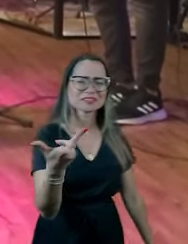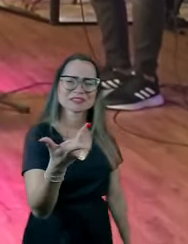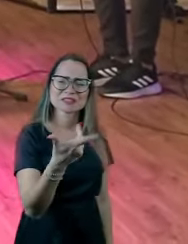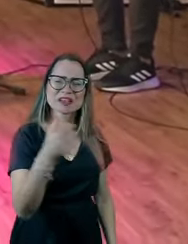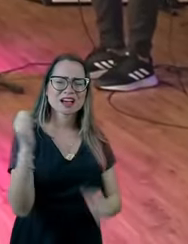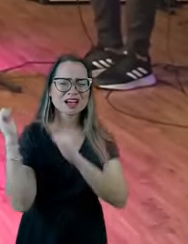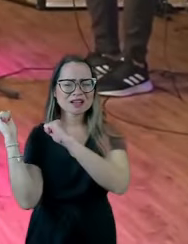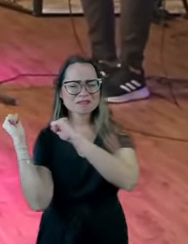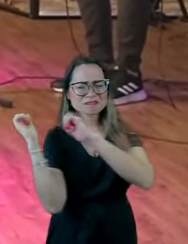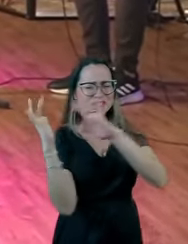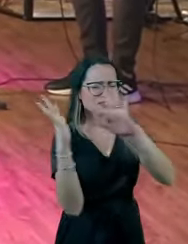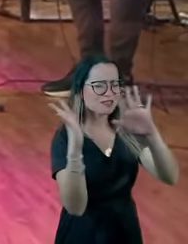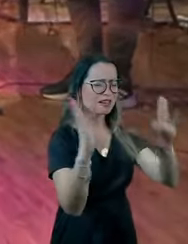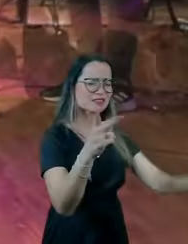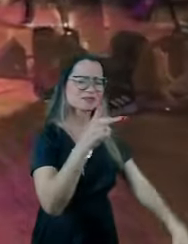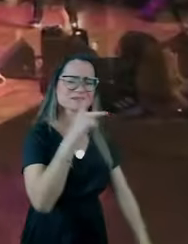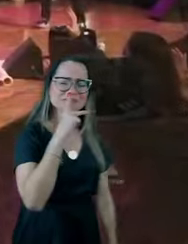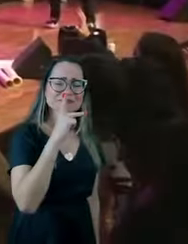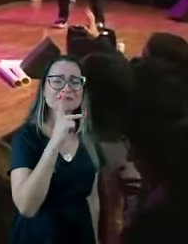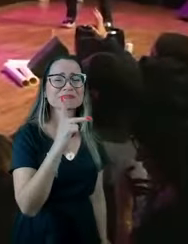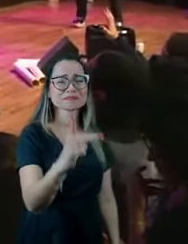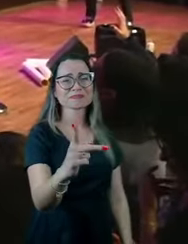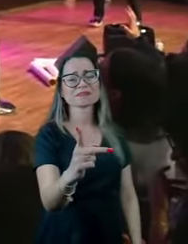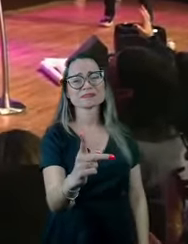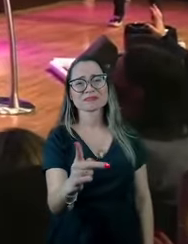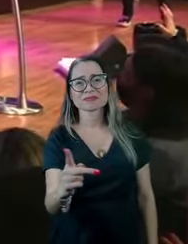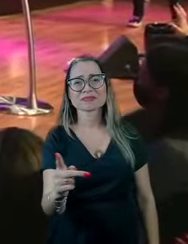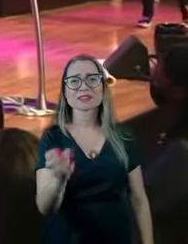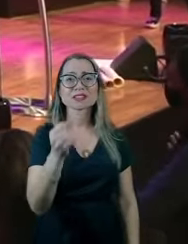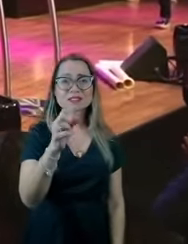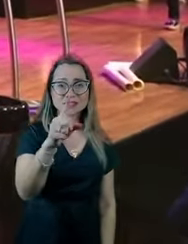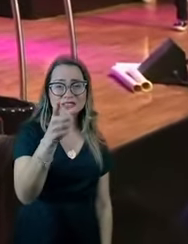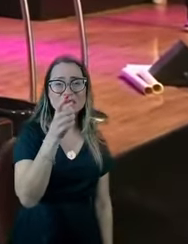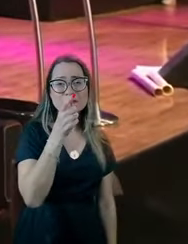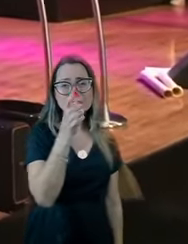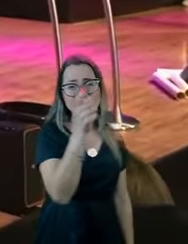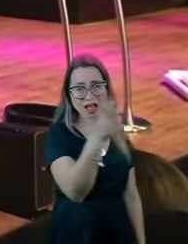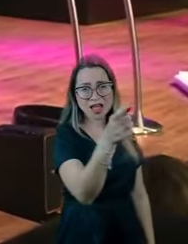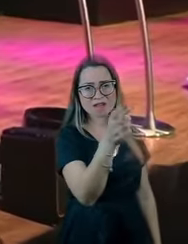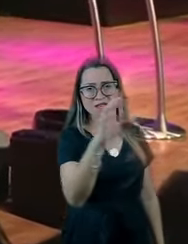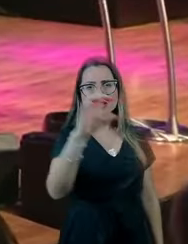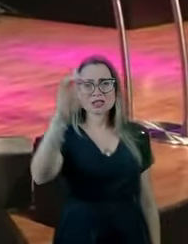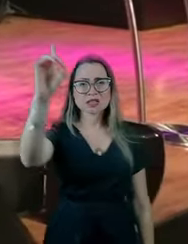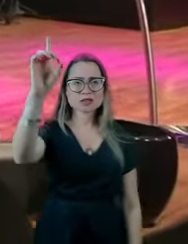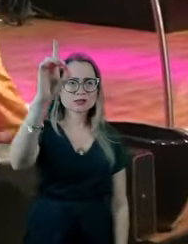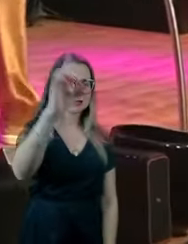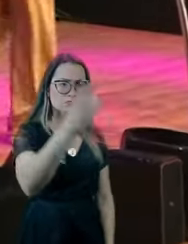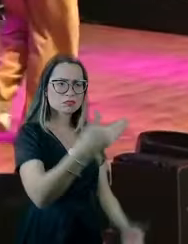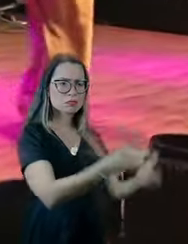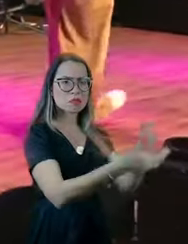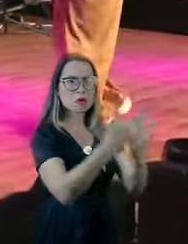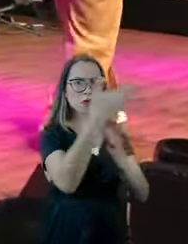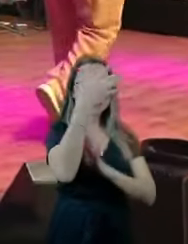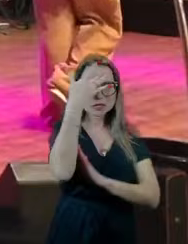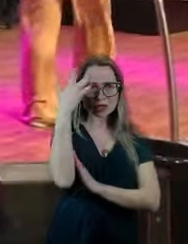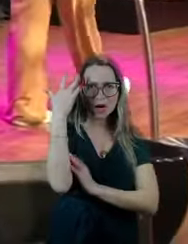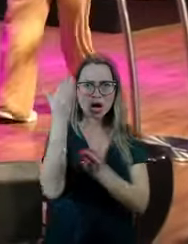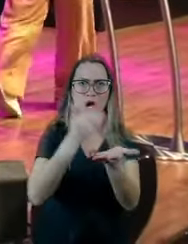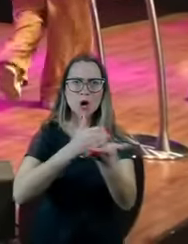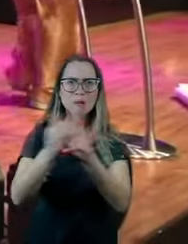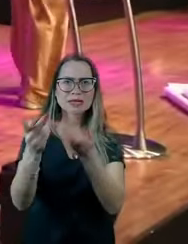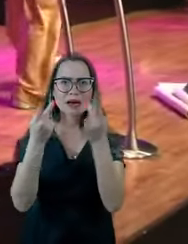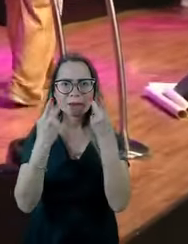fértil. Se você tem uma palavra de Deus sobre a vida de alguém, comece a ministrar e a liberar